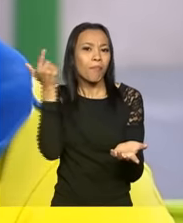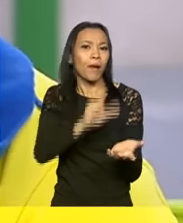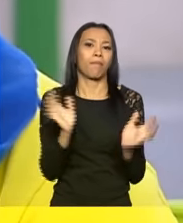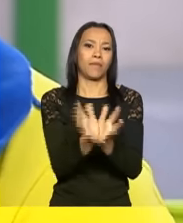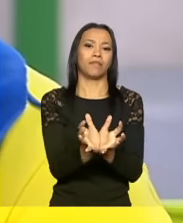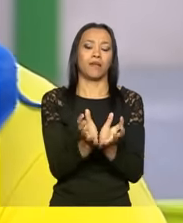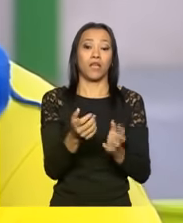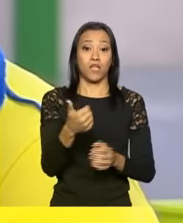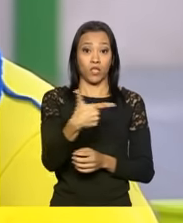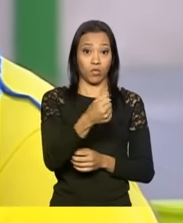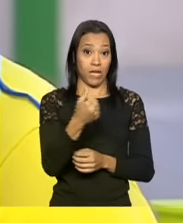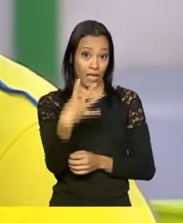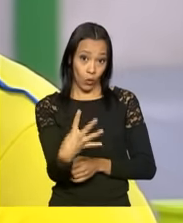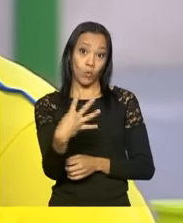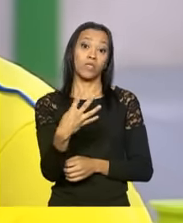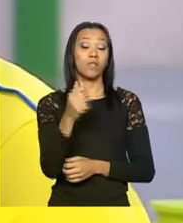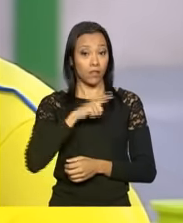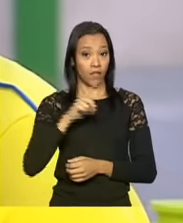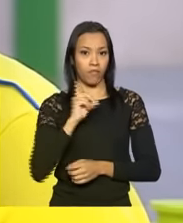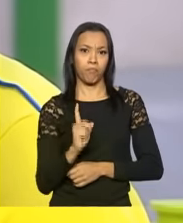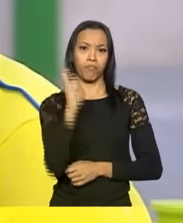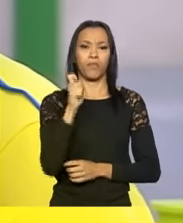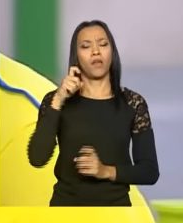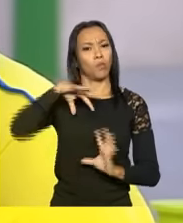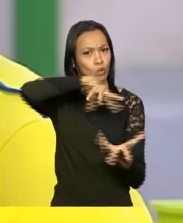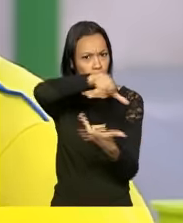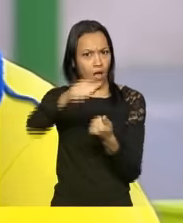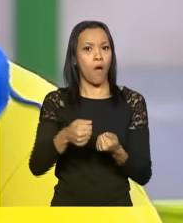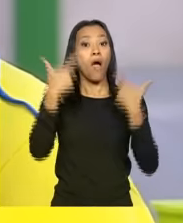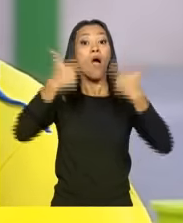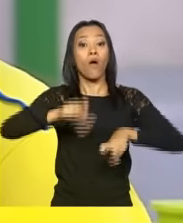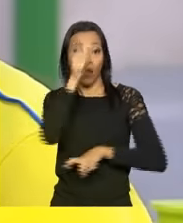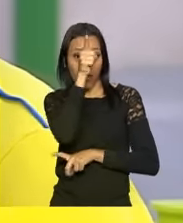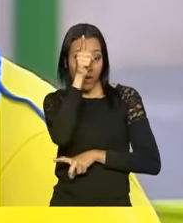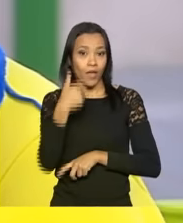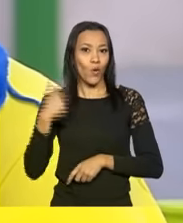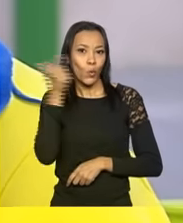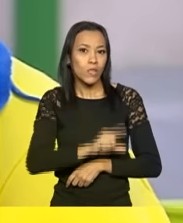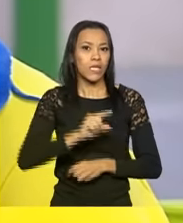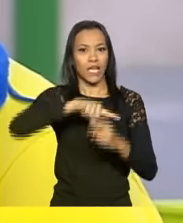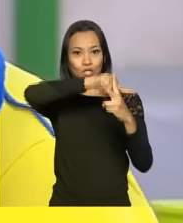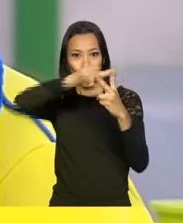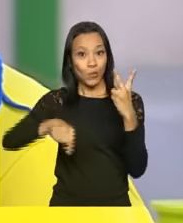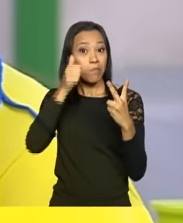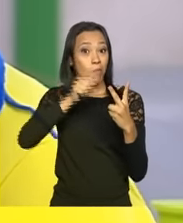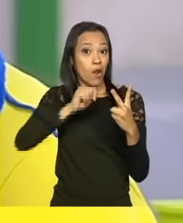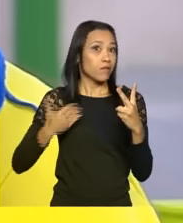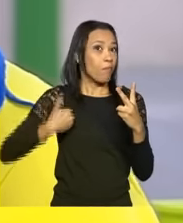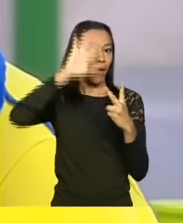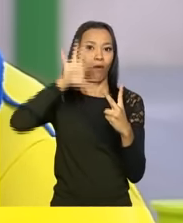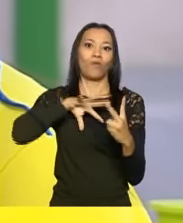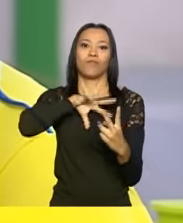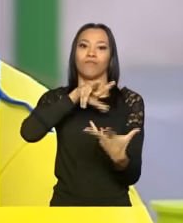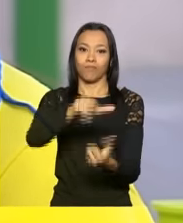2014 tivemos um campeonato mundial na Alemanha e eu consegui ficar entre as duas melhores mulheres na